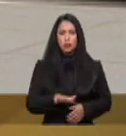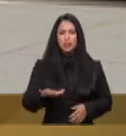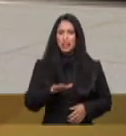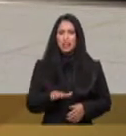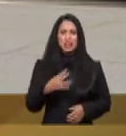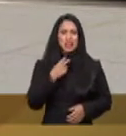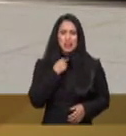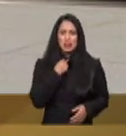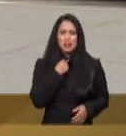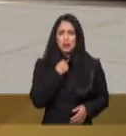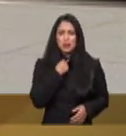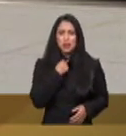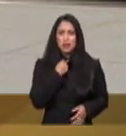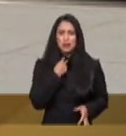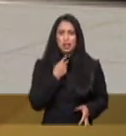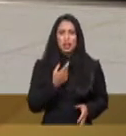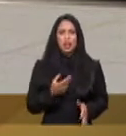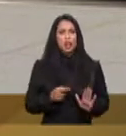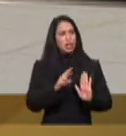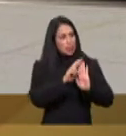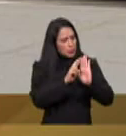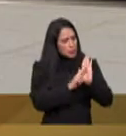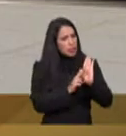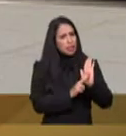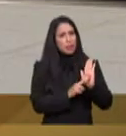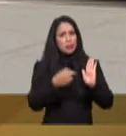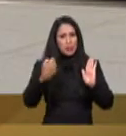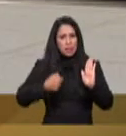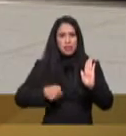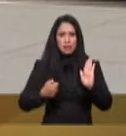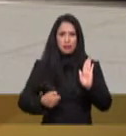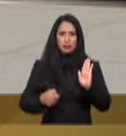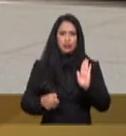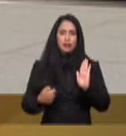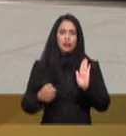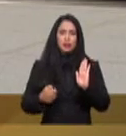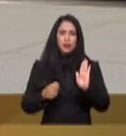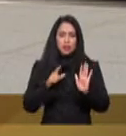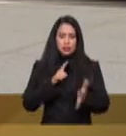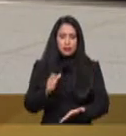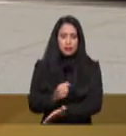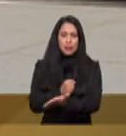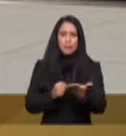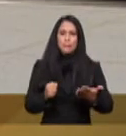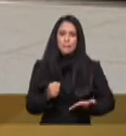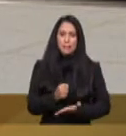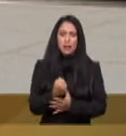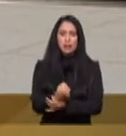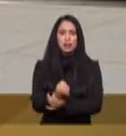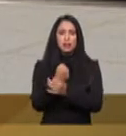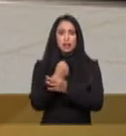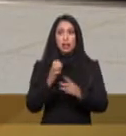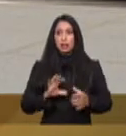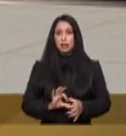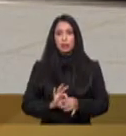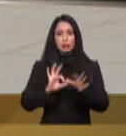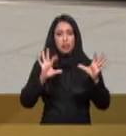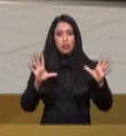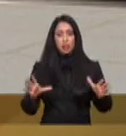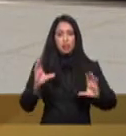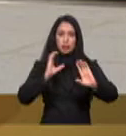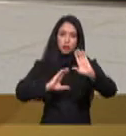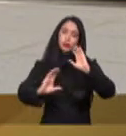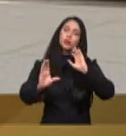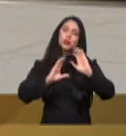pode ficar totalmente livre de regulação. É preciso que haja balizas que garantam que as liberdades